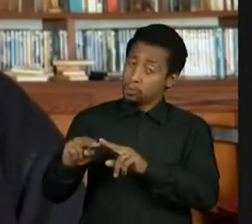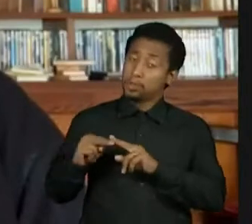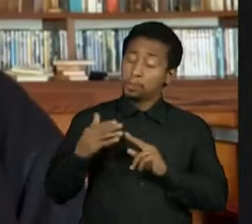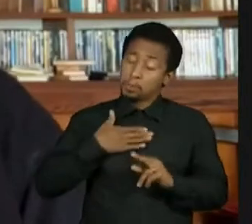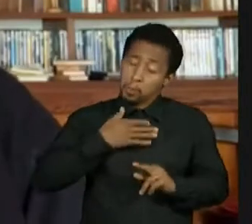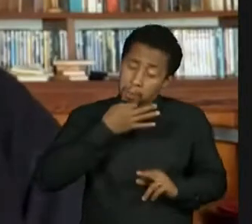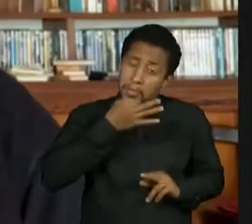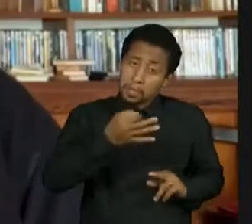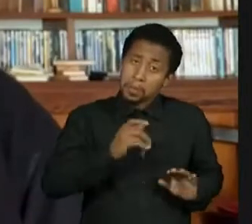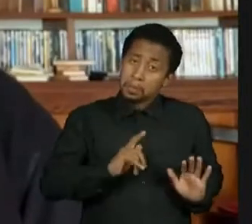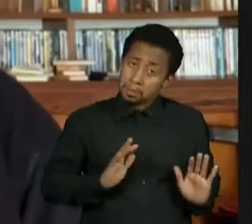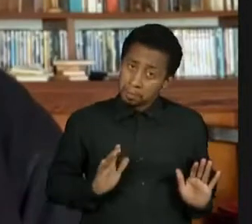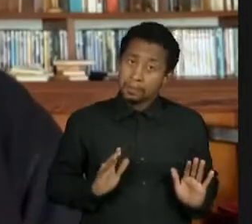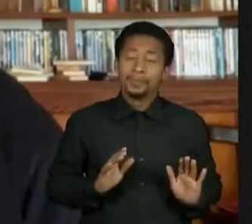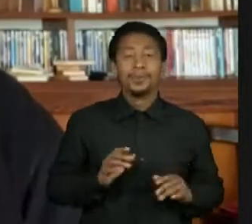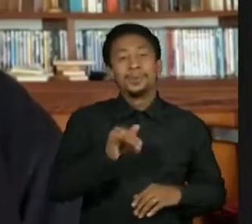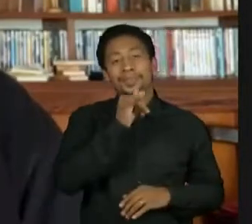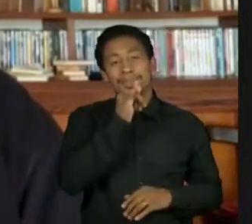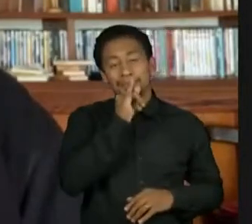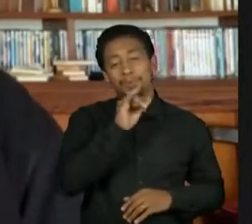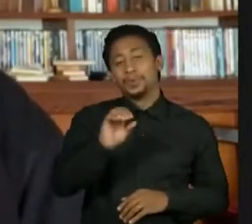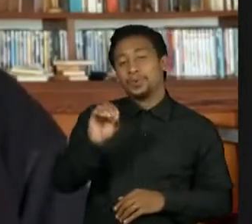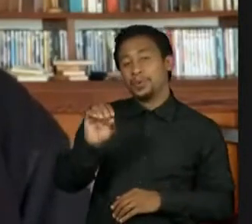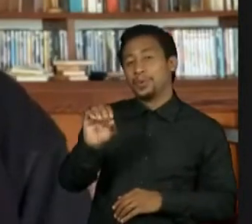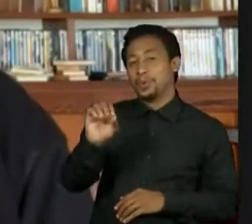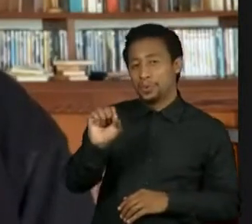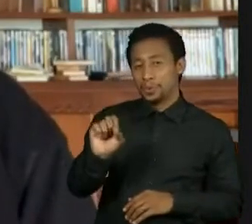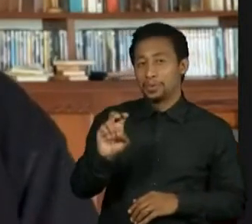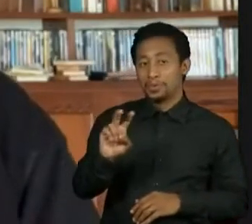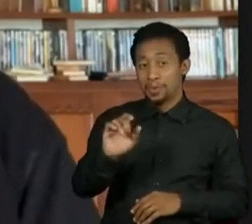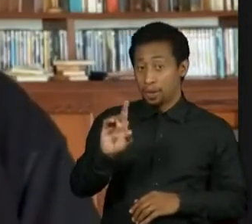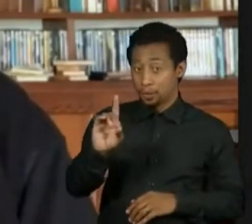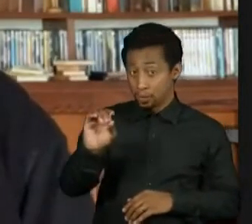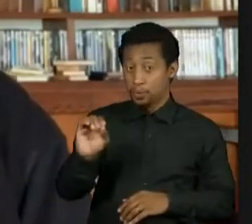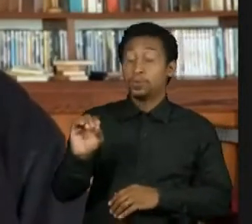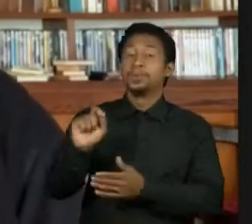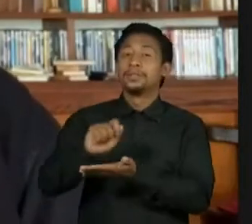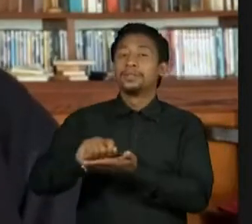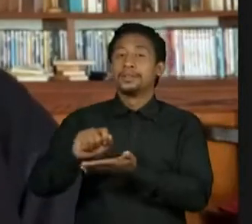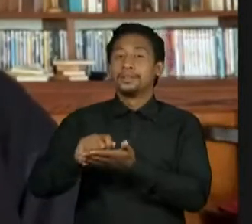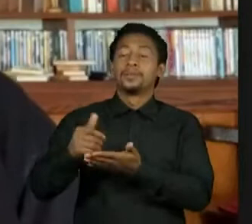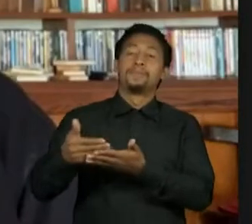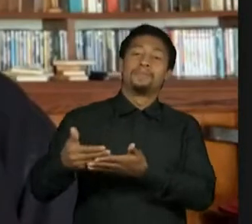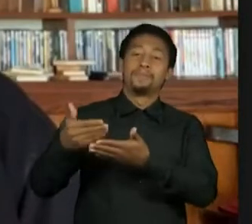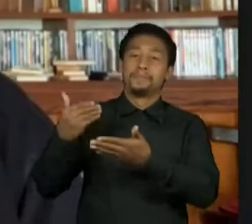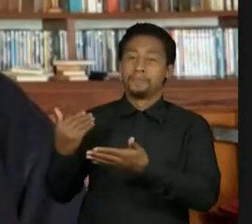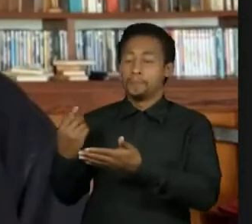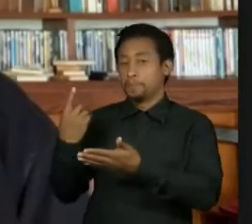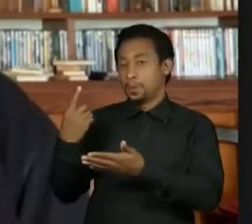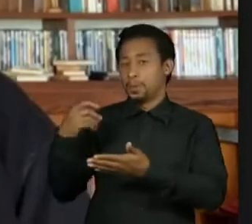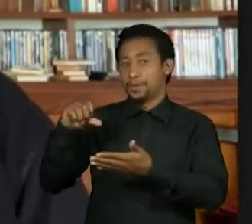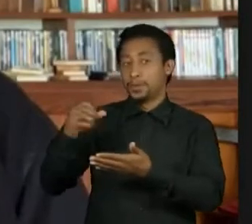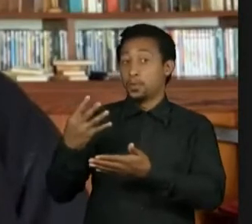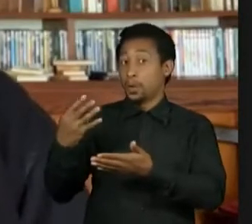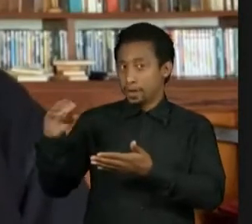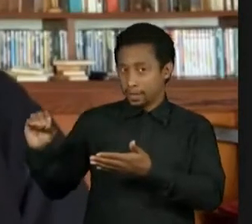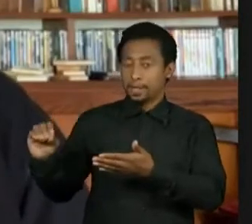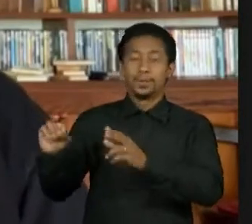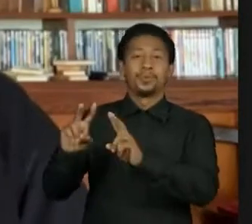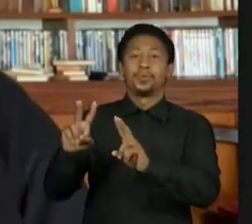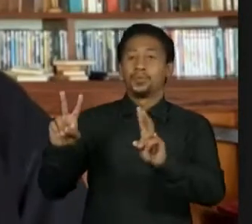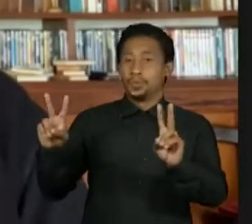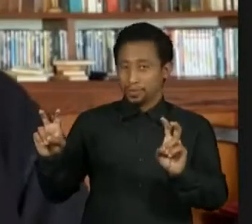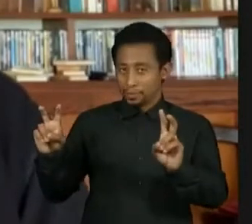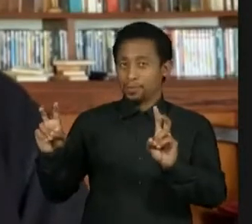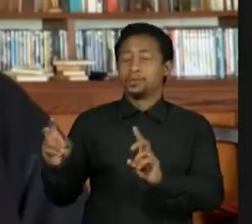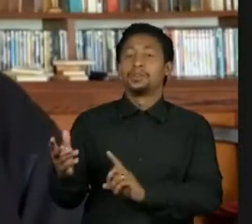Oswaldo escreveu sobre antes dos anos 40, né? Esse é o problema. Tudo que se escreve sobre Semana de Arte Moderna e Modernismo